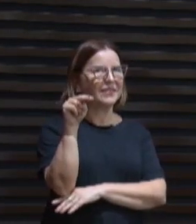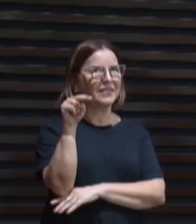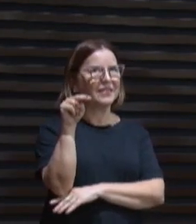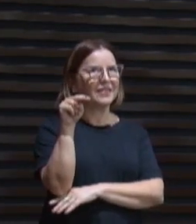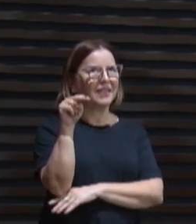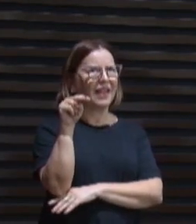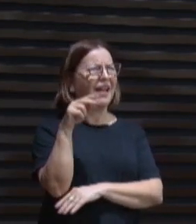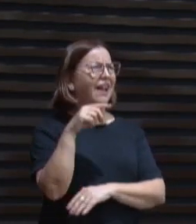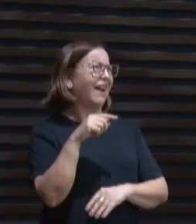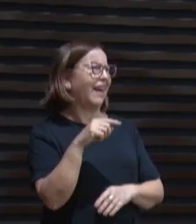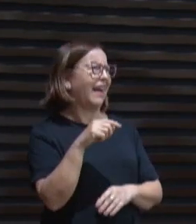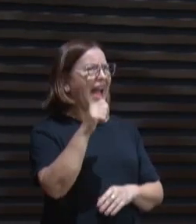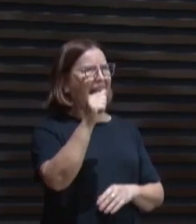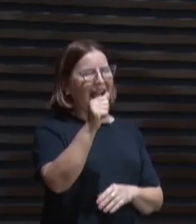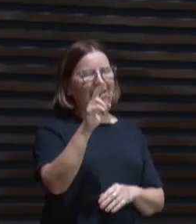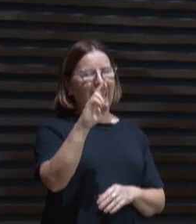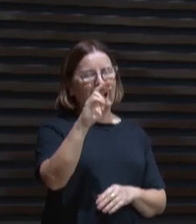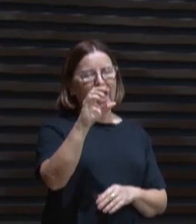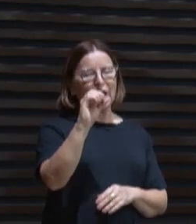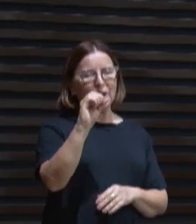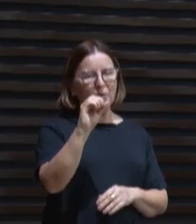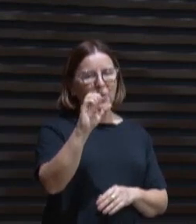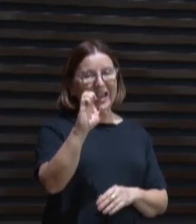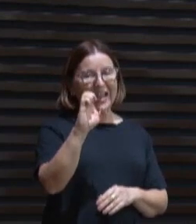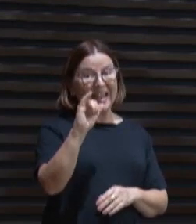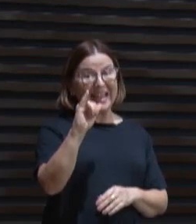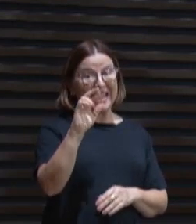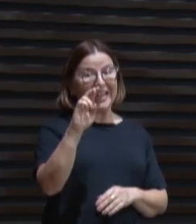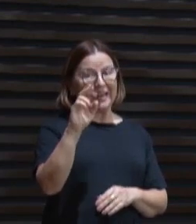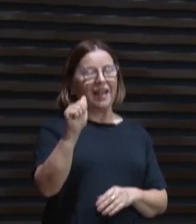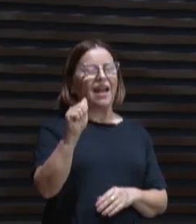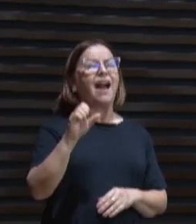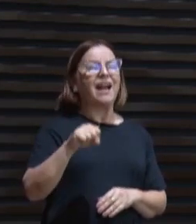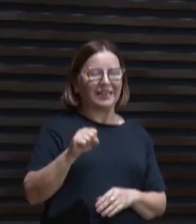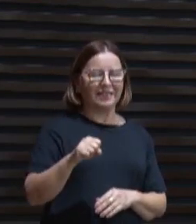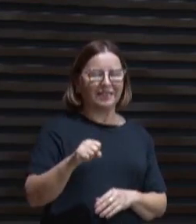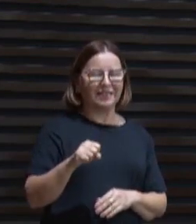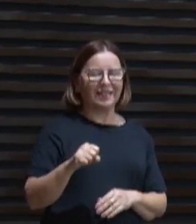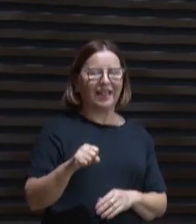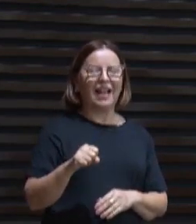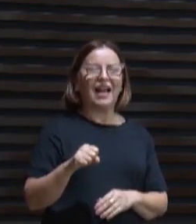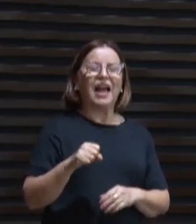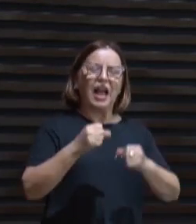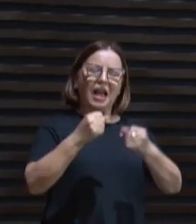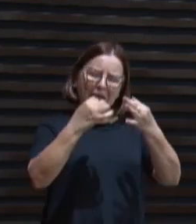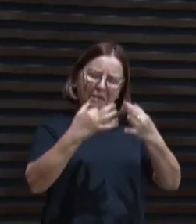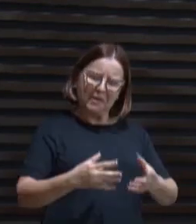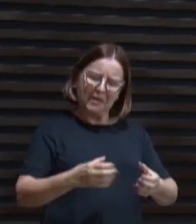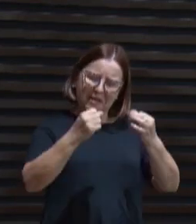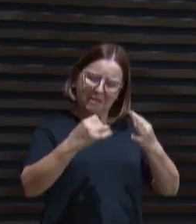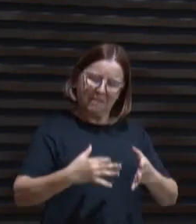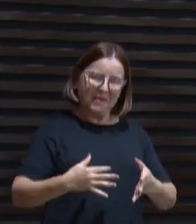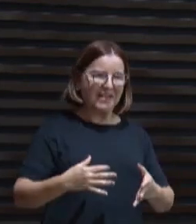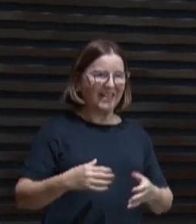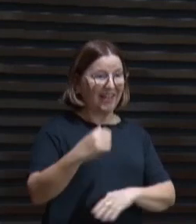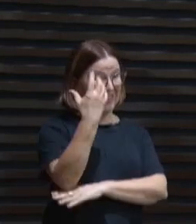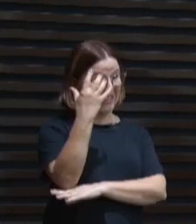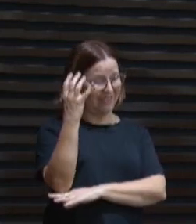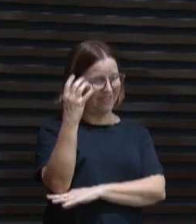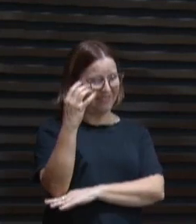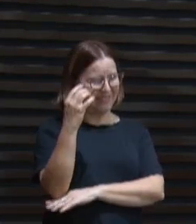É uma aroeira, é? Então, como é que essa árvore funciona? Aí ele ia explicar. E